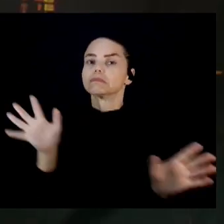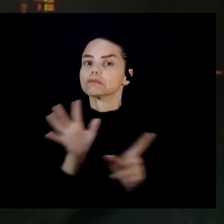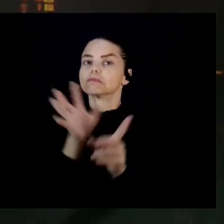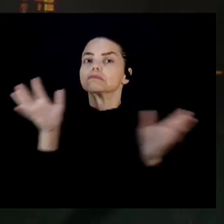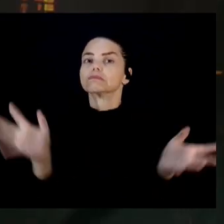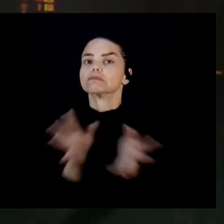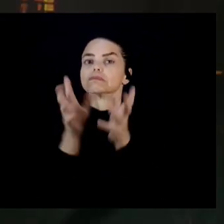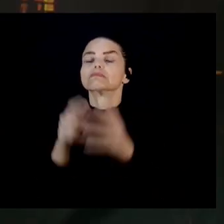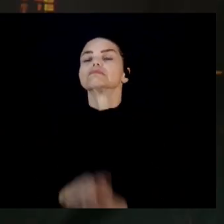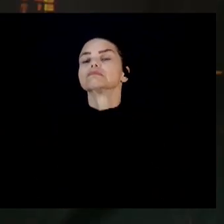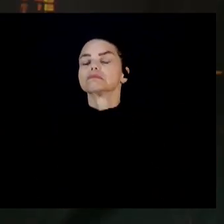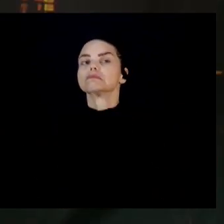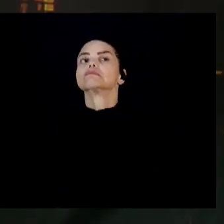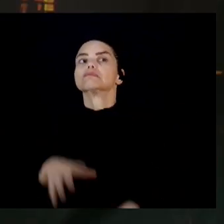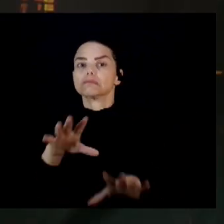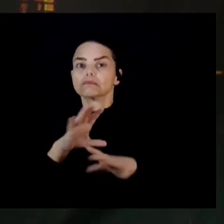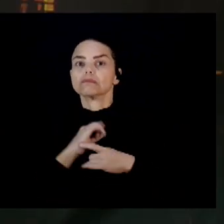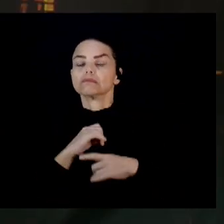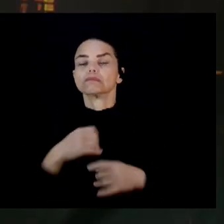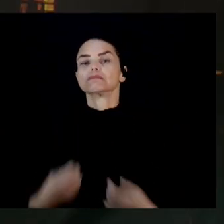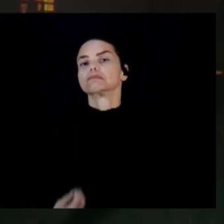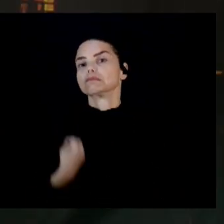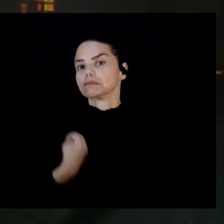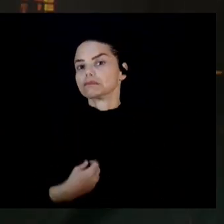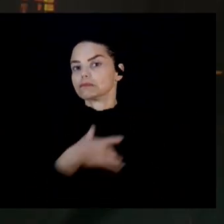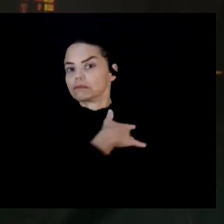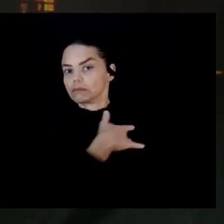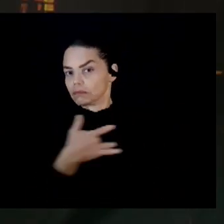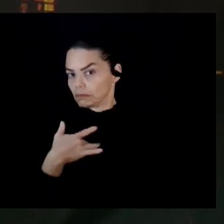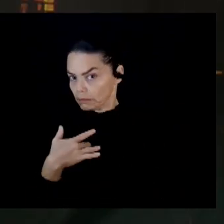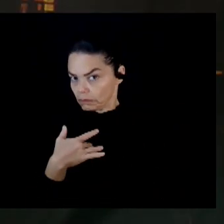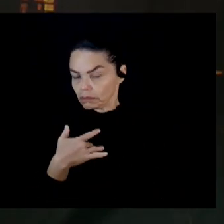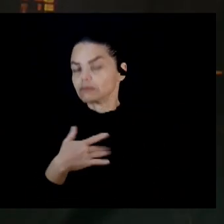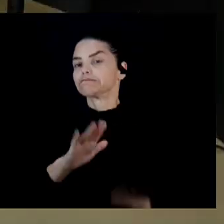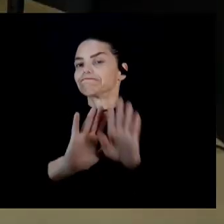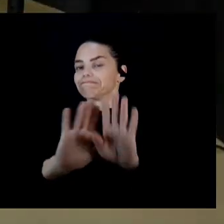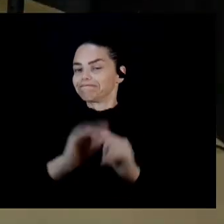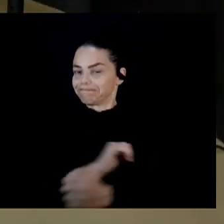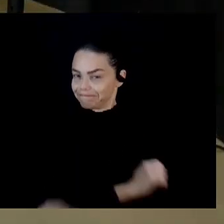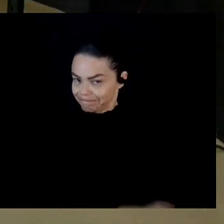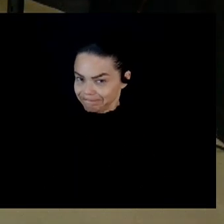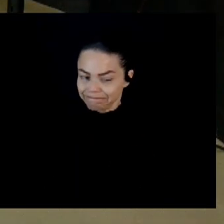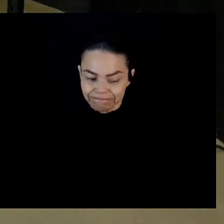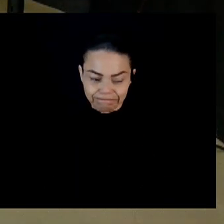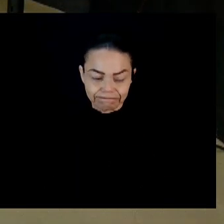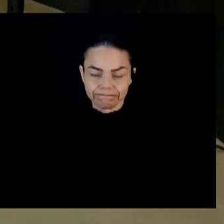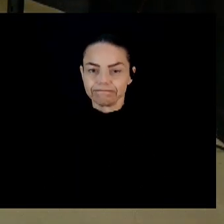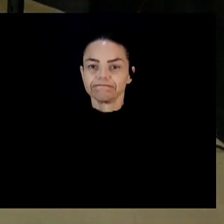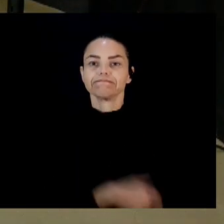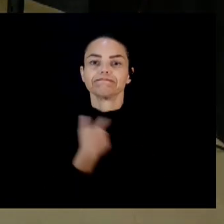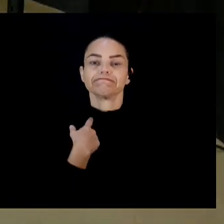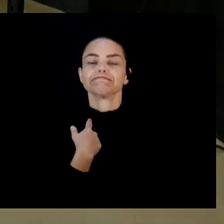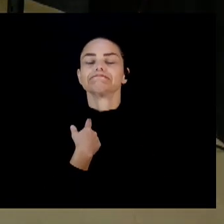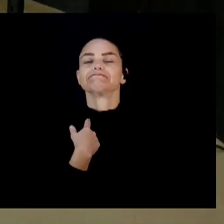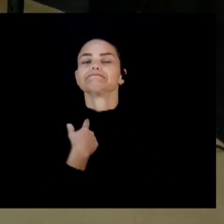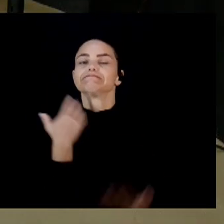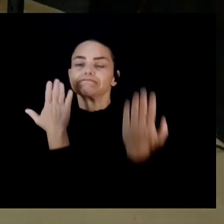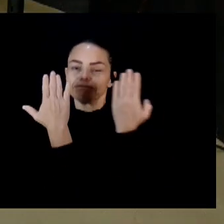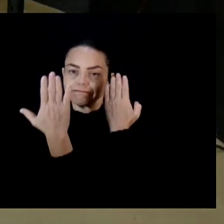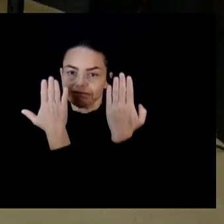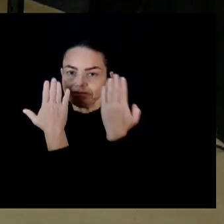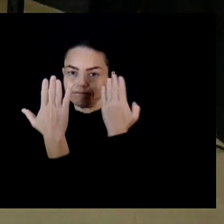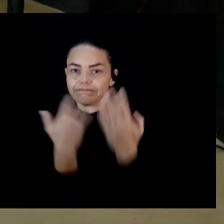a adotarem um estilo de vida saudável. Mas e aí? Quando essa comparação